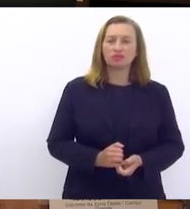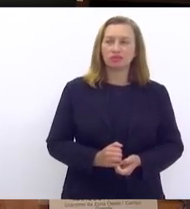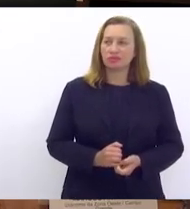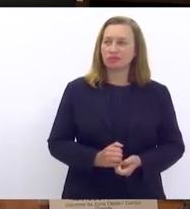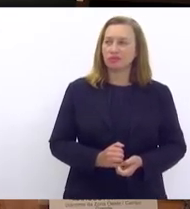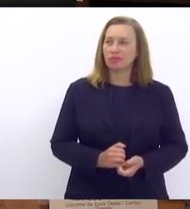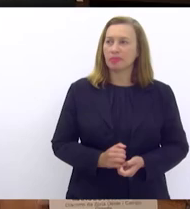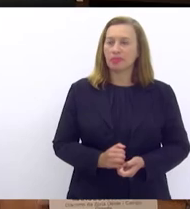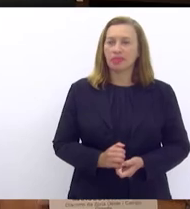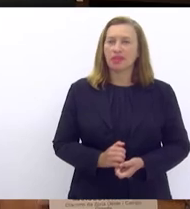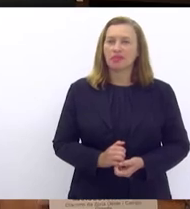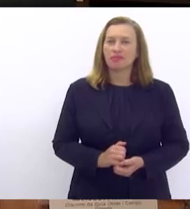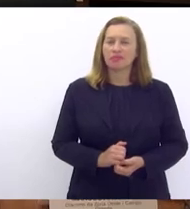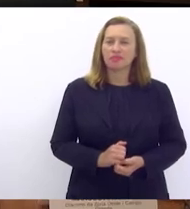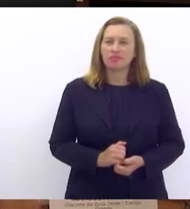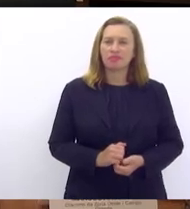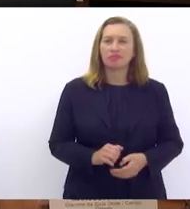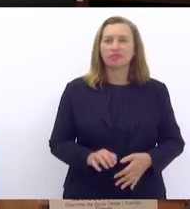Ferreira, minha gente.